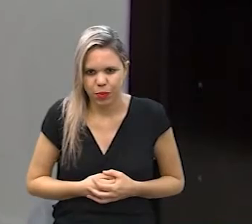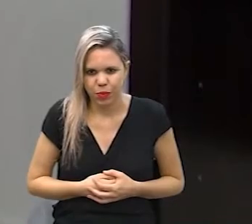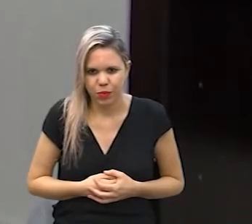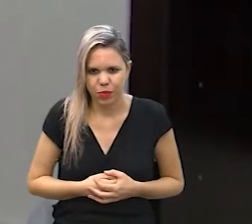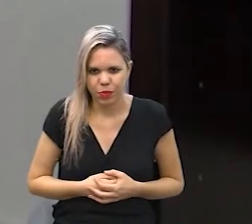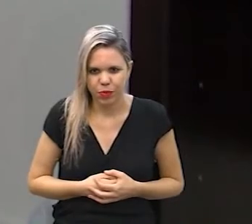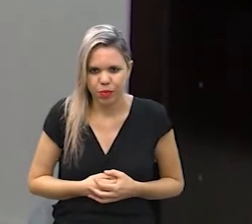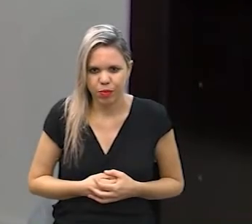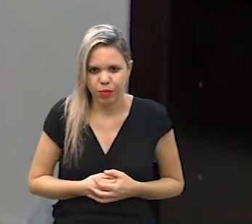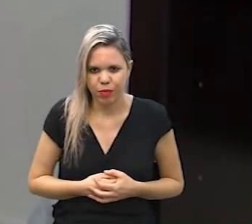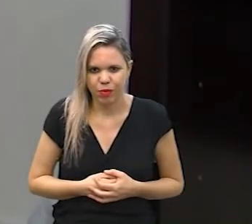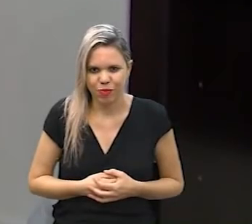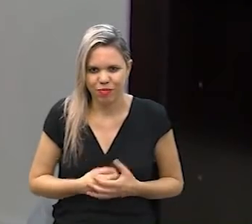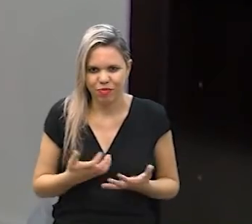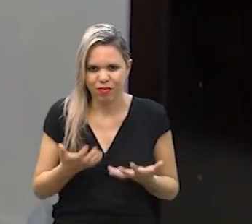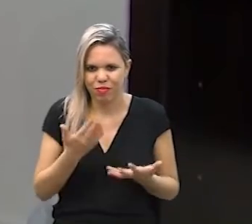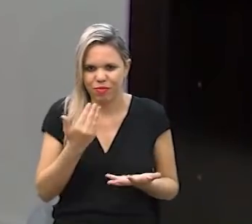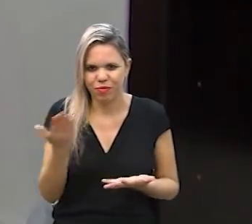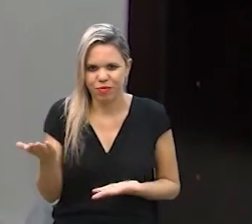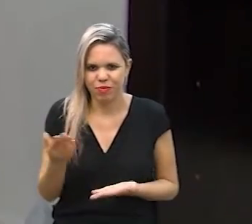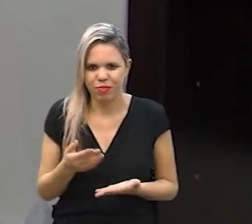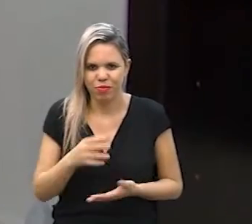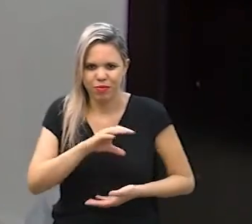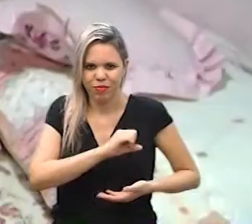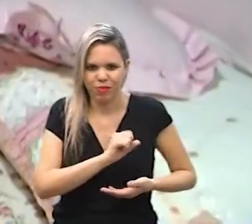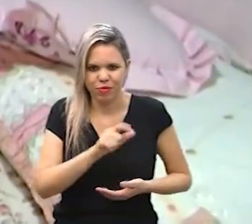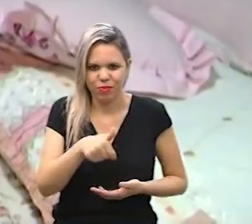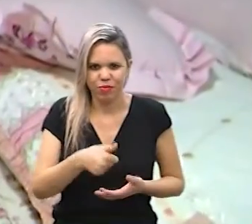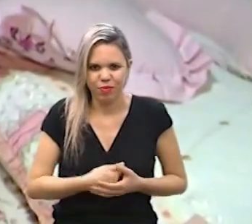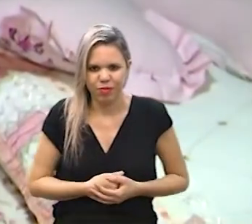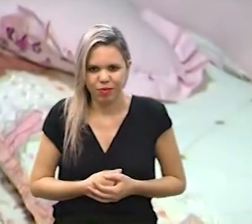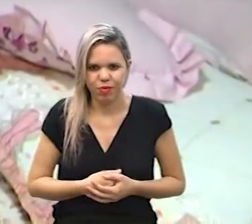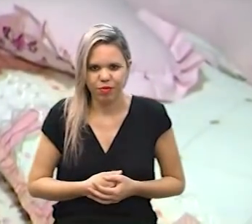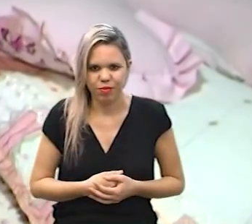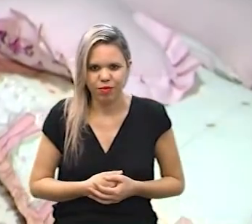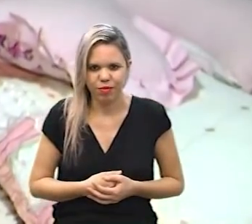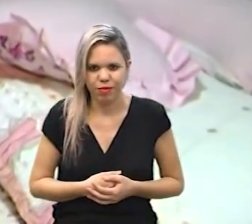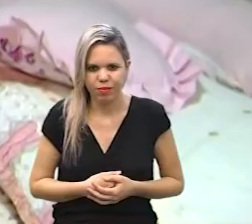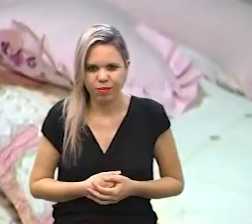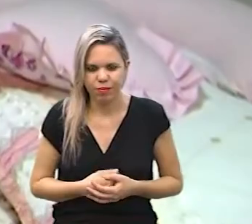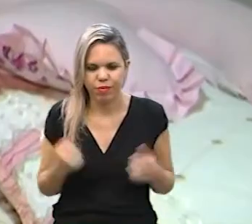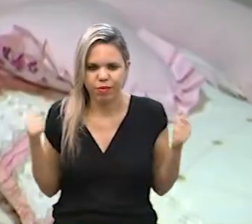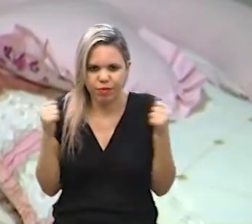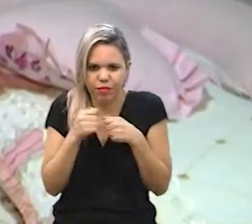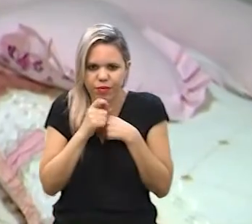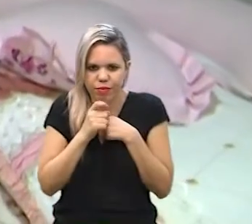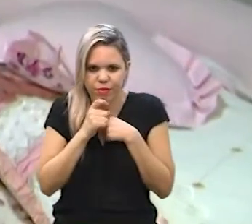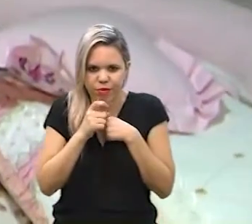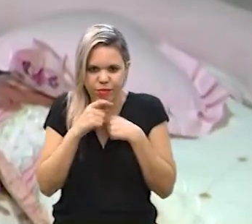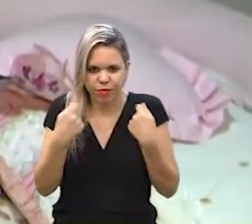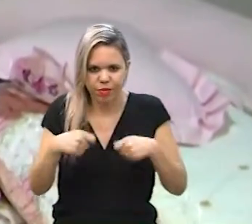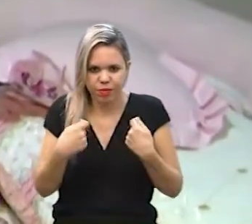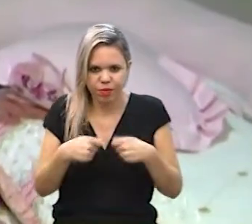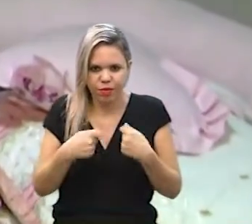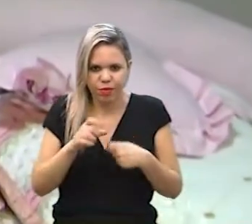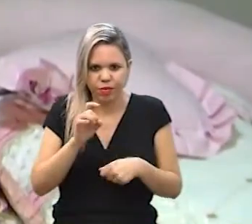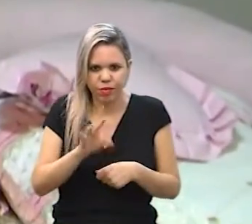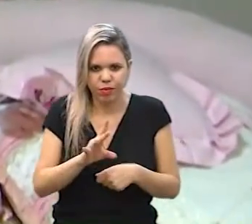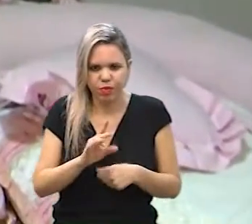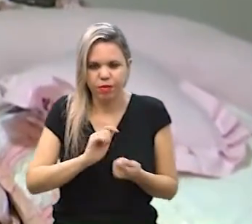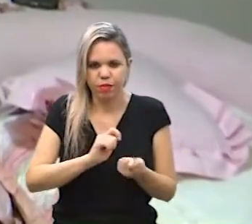bem. Não, filha, daqui a pouco. Mas na parte de se agasalhar, foi necessário só dar